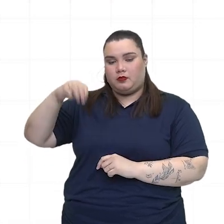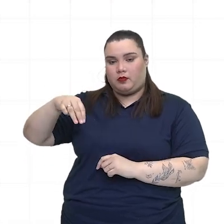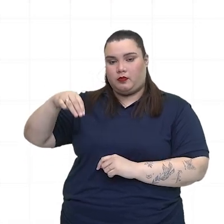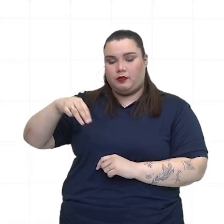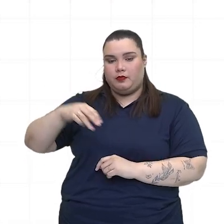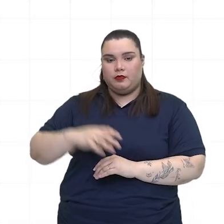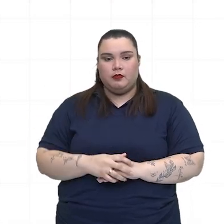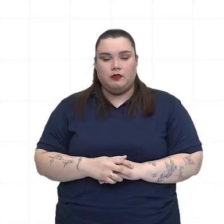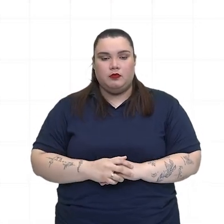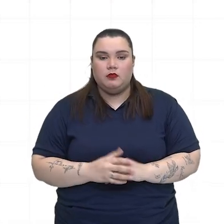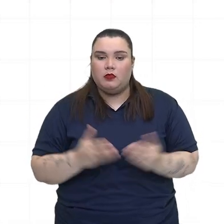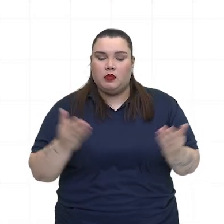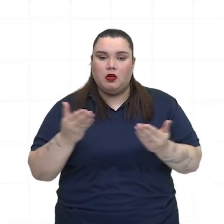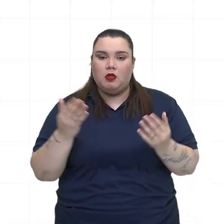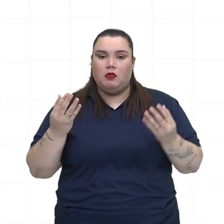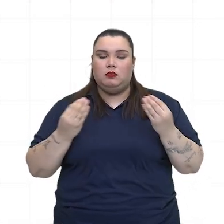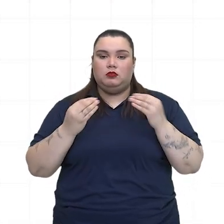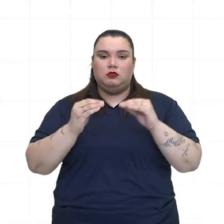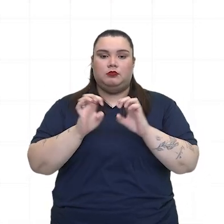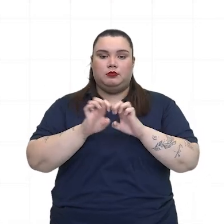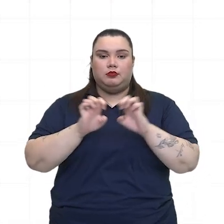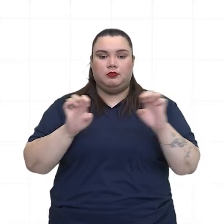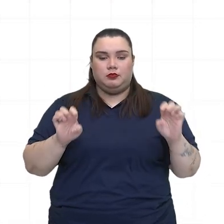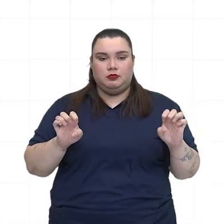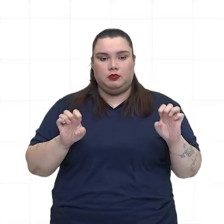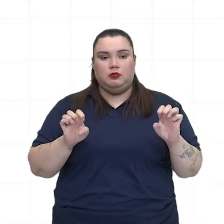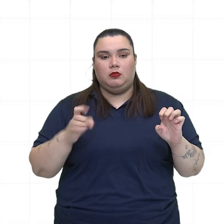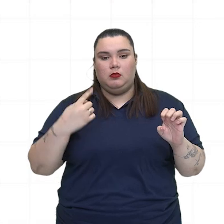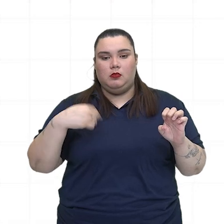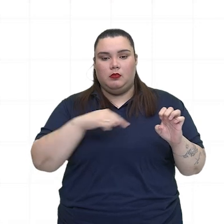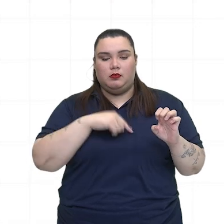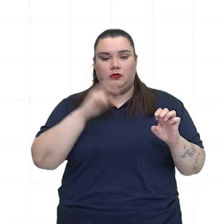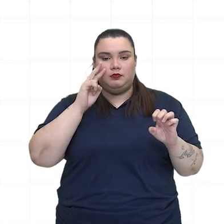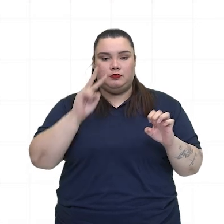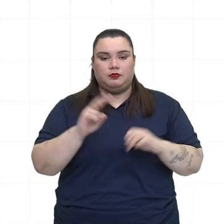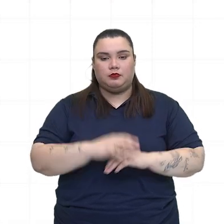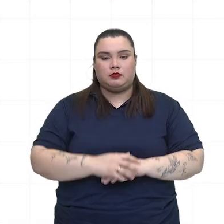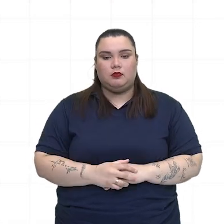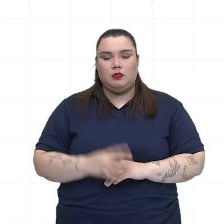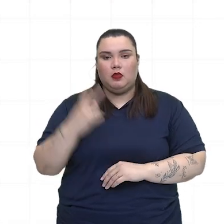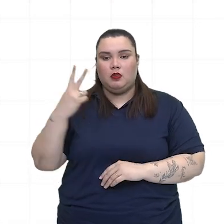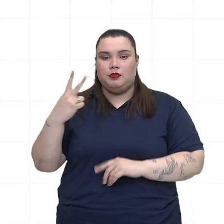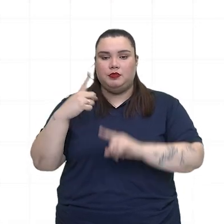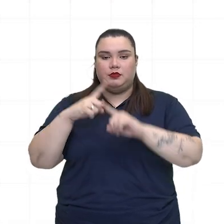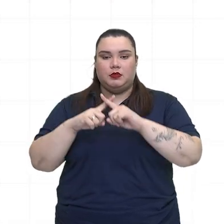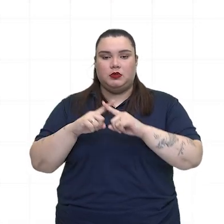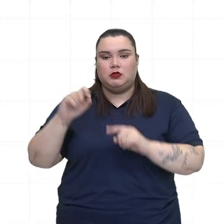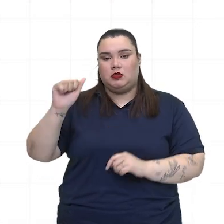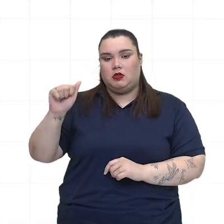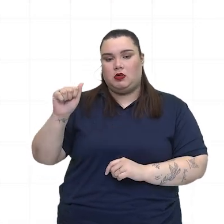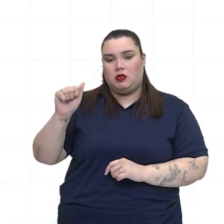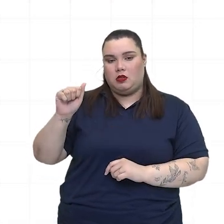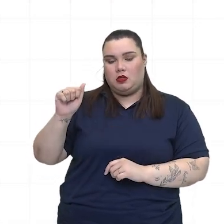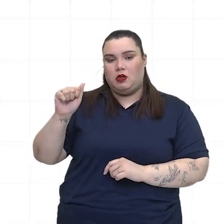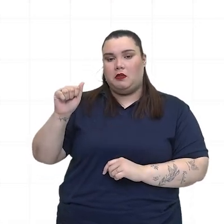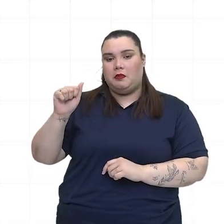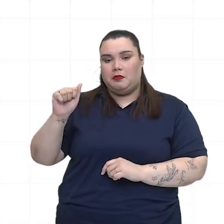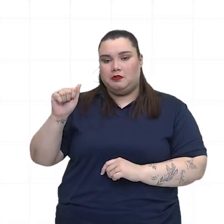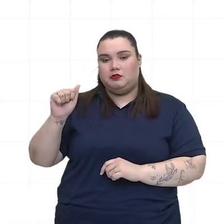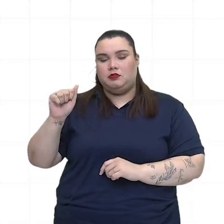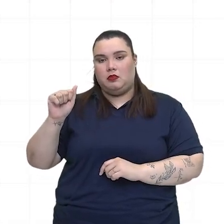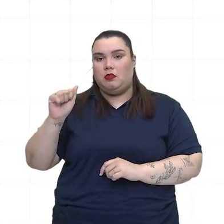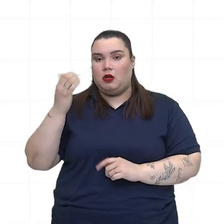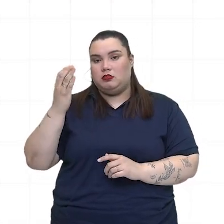metros. Gente, é só substituir na expressão, né? Naquela que nós vimos aqui, né? 2 que multiplica o